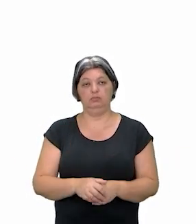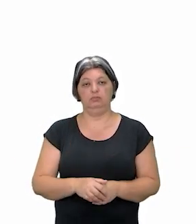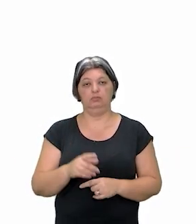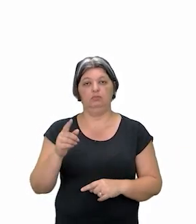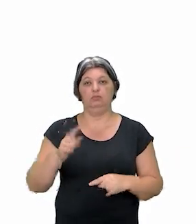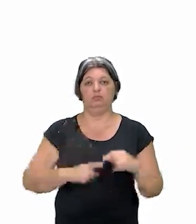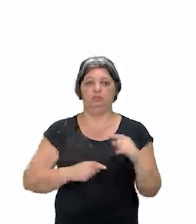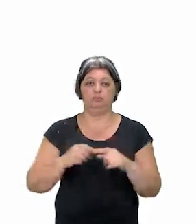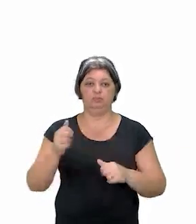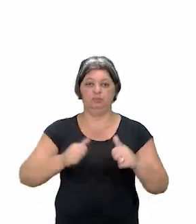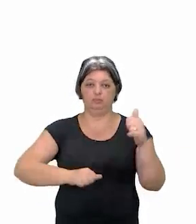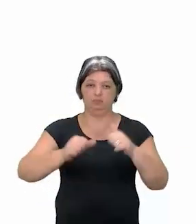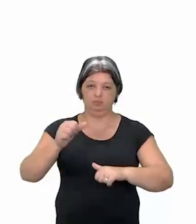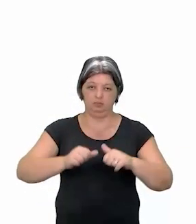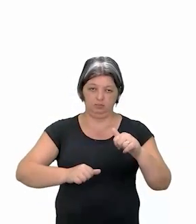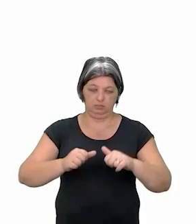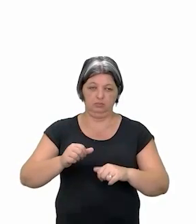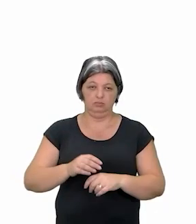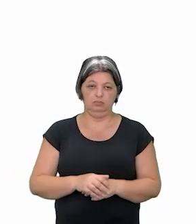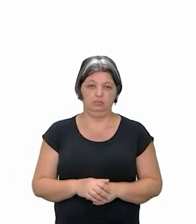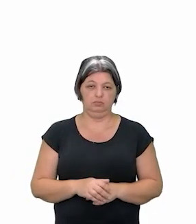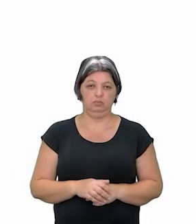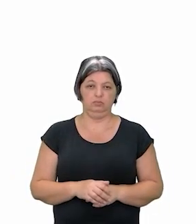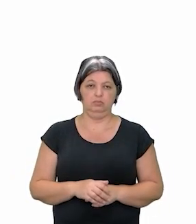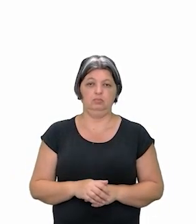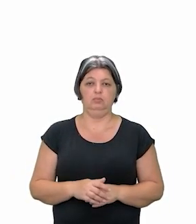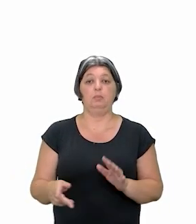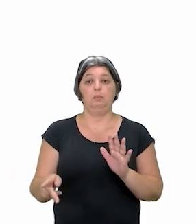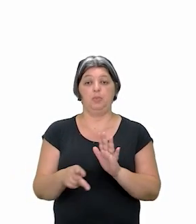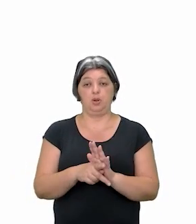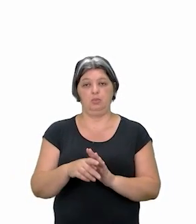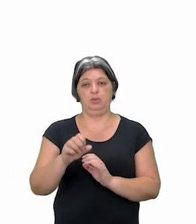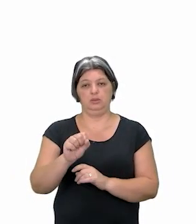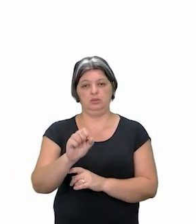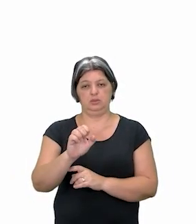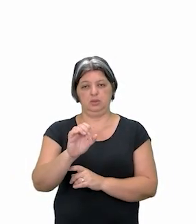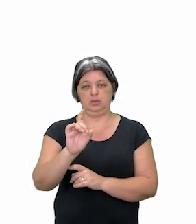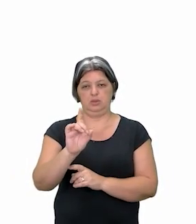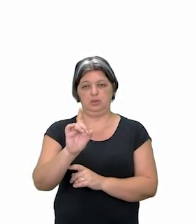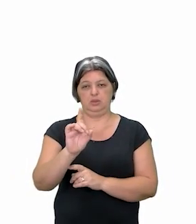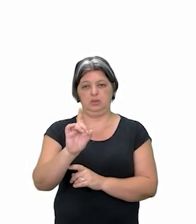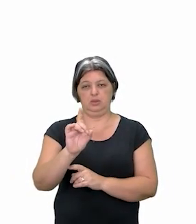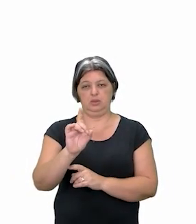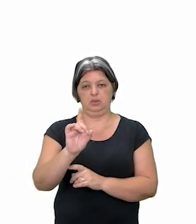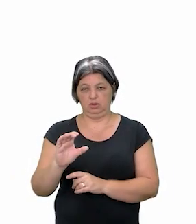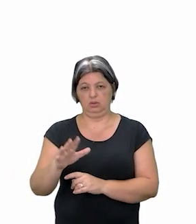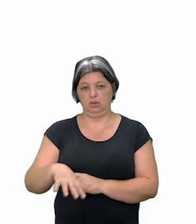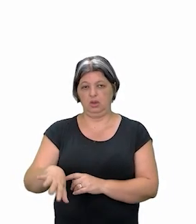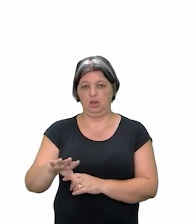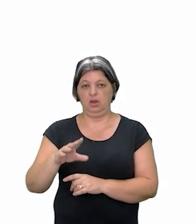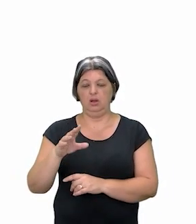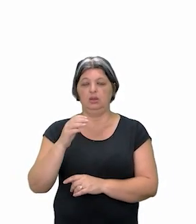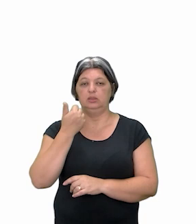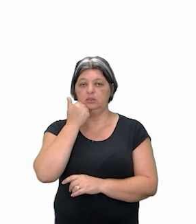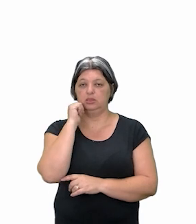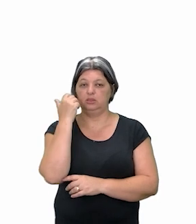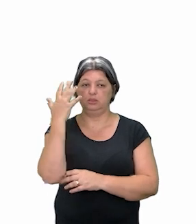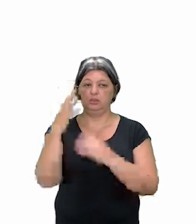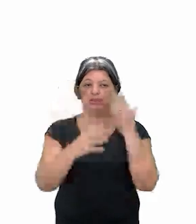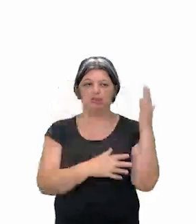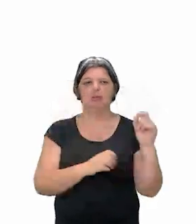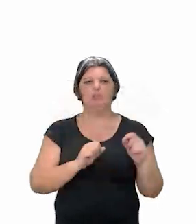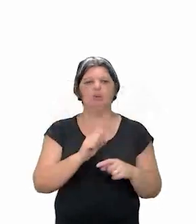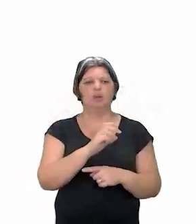instrumentos avaliativos que são os instrumentos da SEDUC, né, no caso, para a área de ciências da natureza. A AP, o que